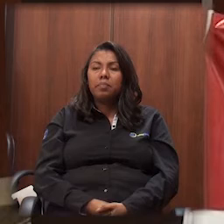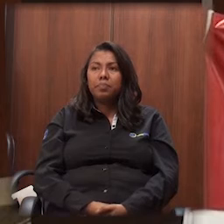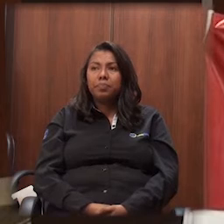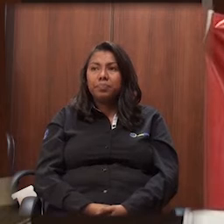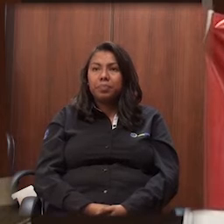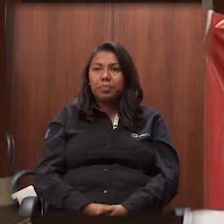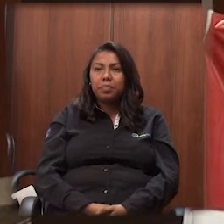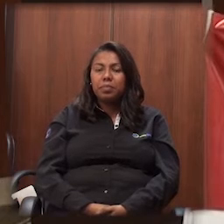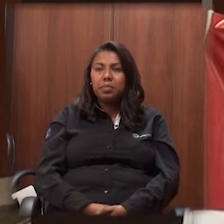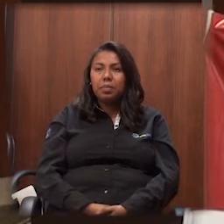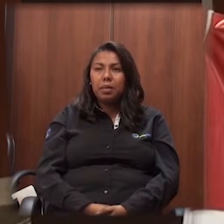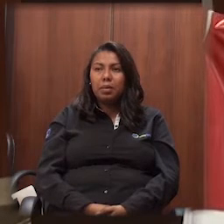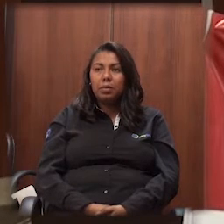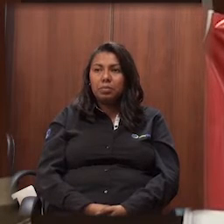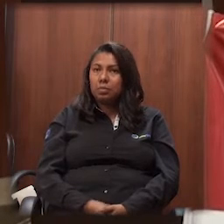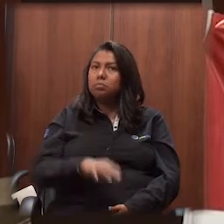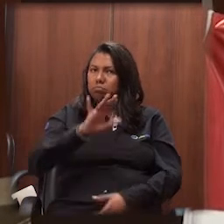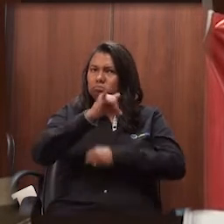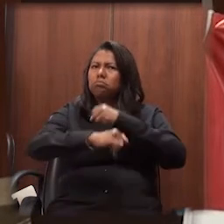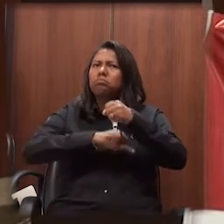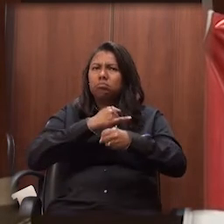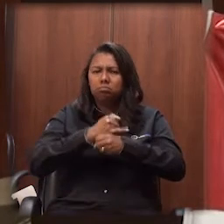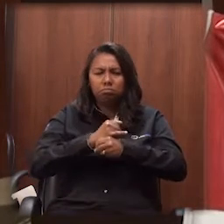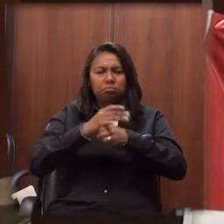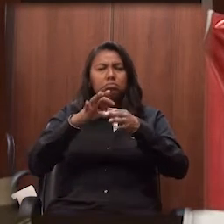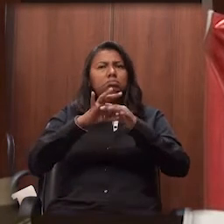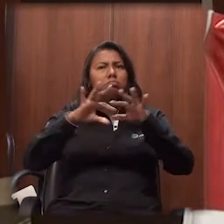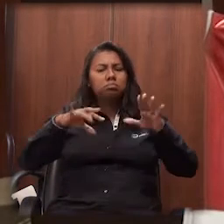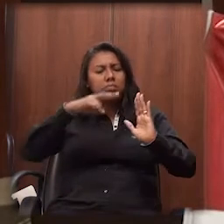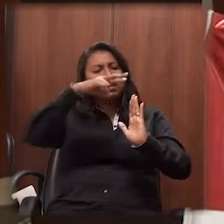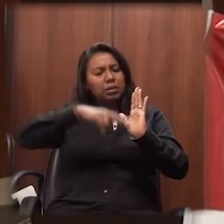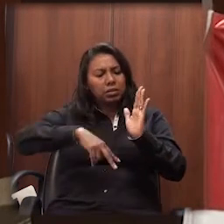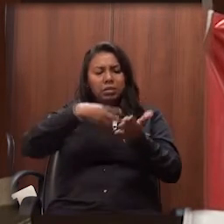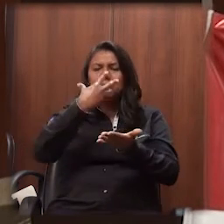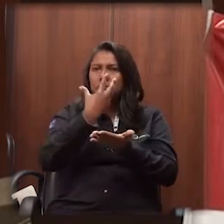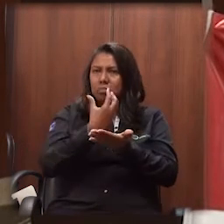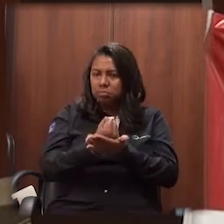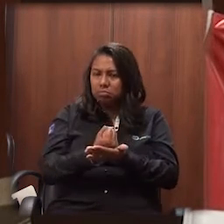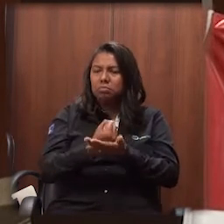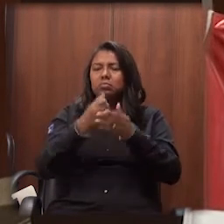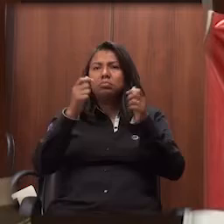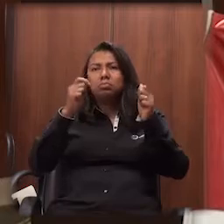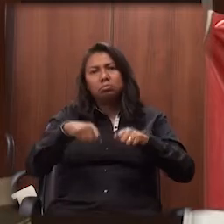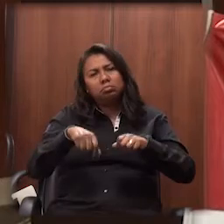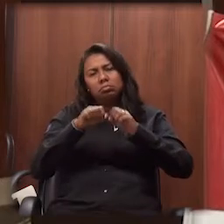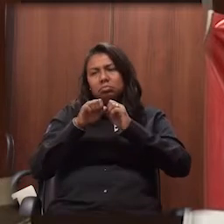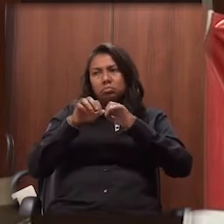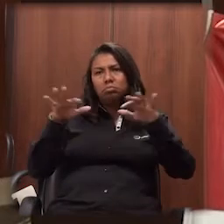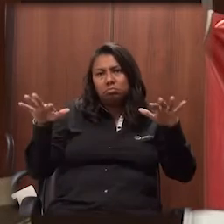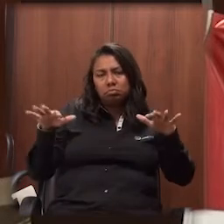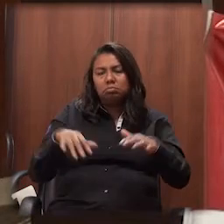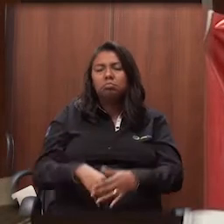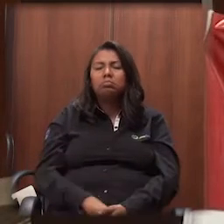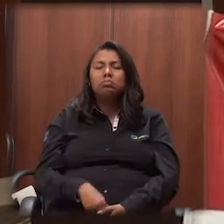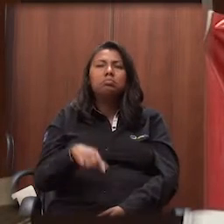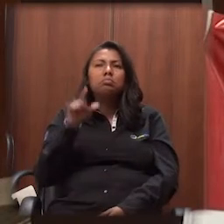está amplamente disponível na internet para ser lido, baixado, guardado no seu computador, divulgado. E nada mais é